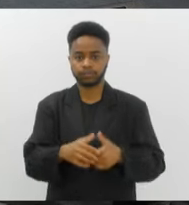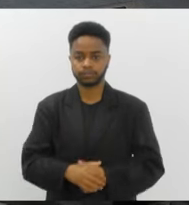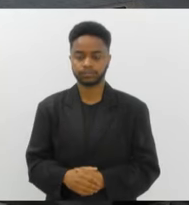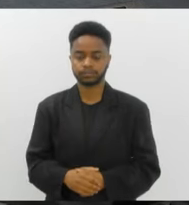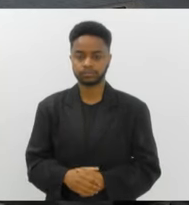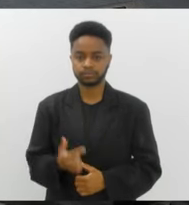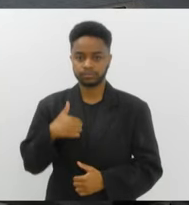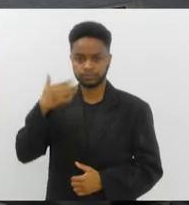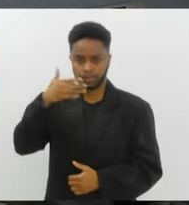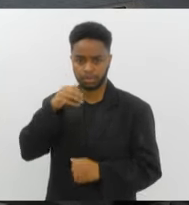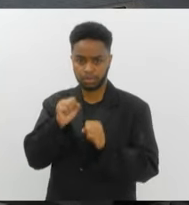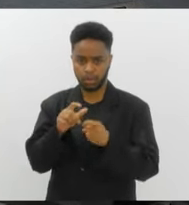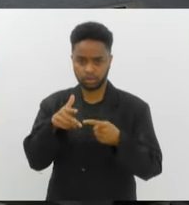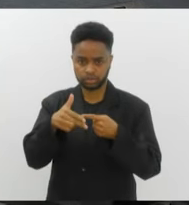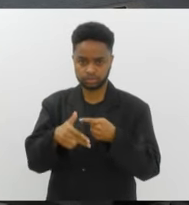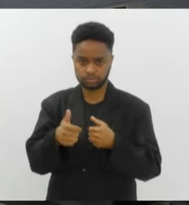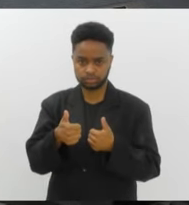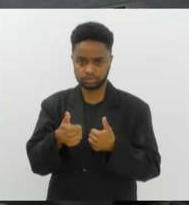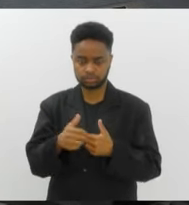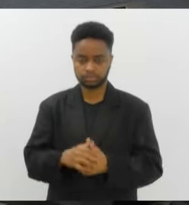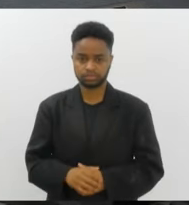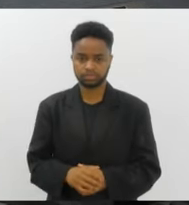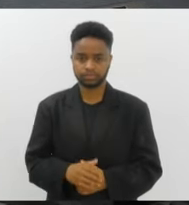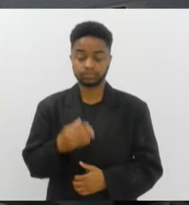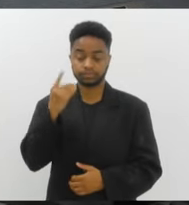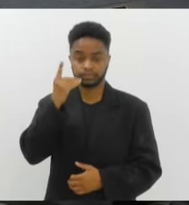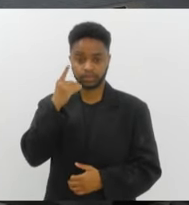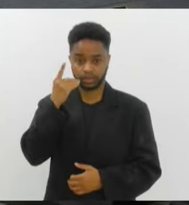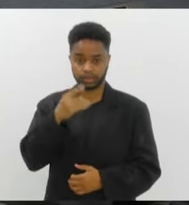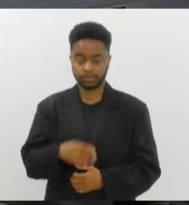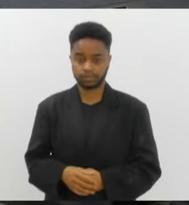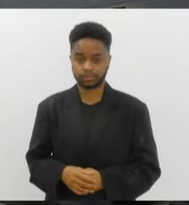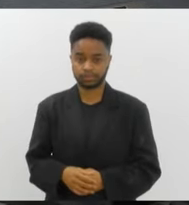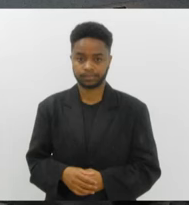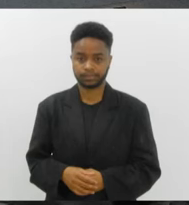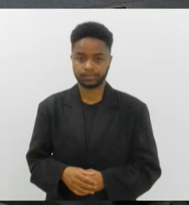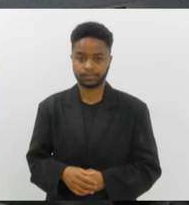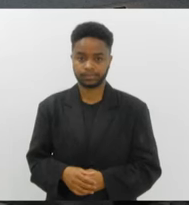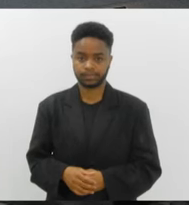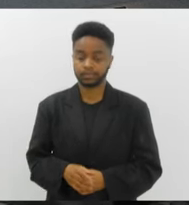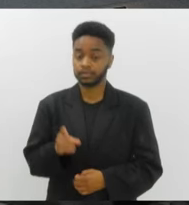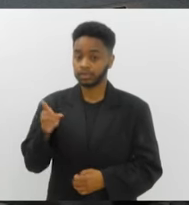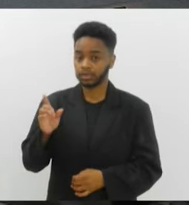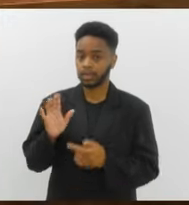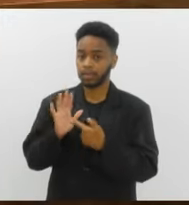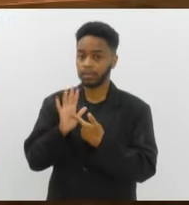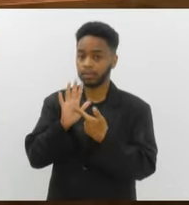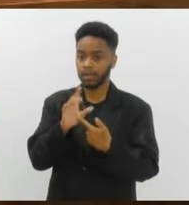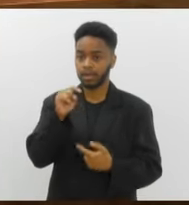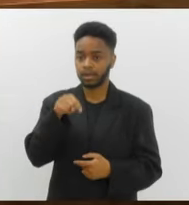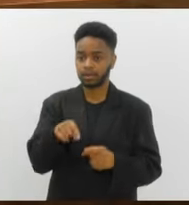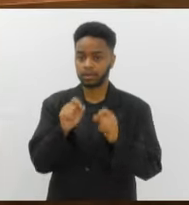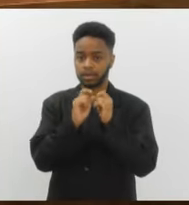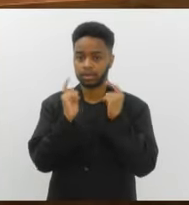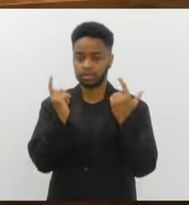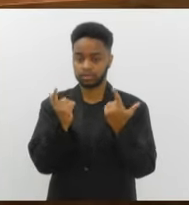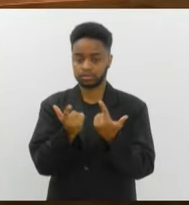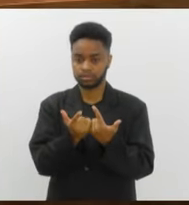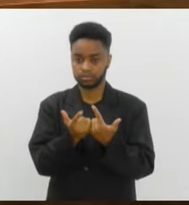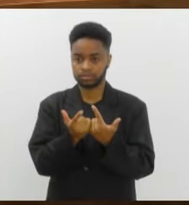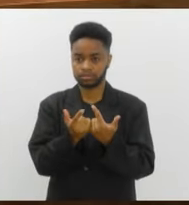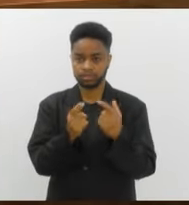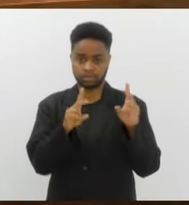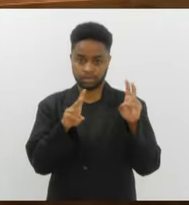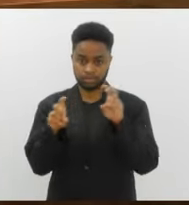parte, deputado. Deputado, Vossa Excelência traz aos anais dessa casa, né, o que eu